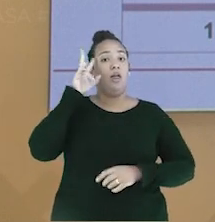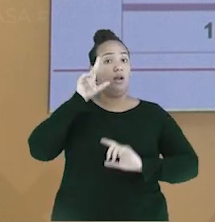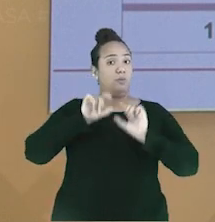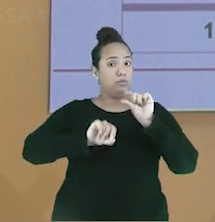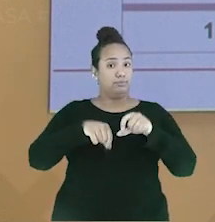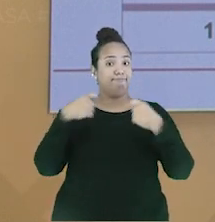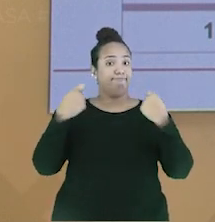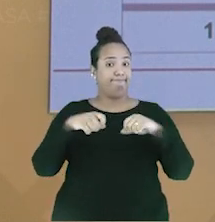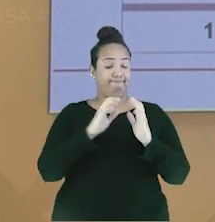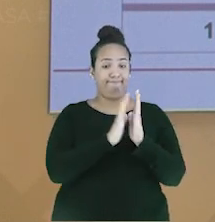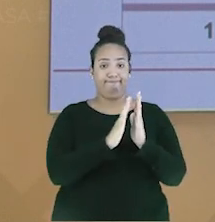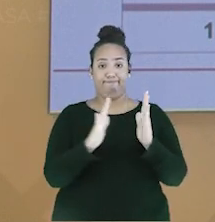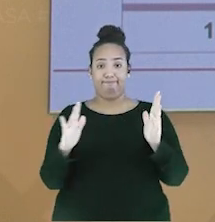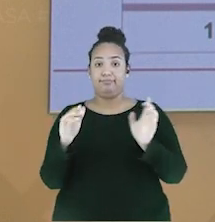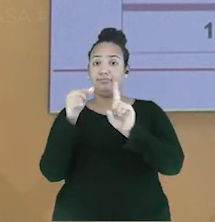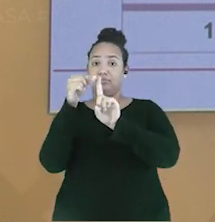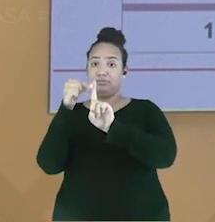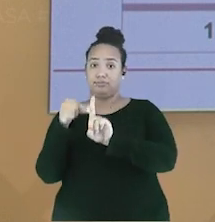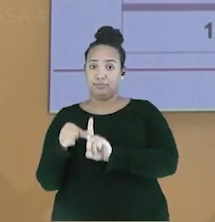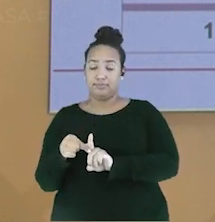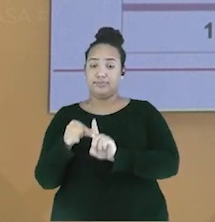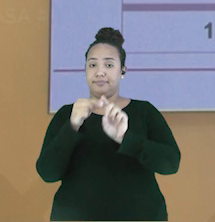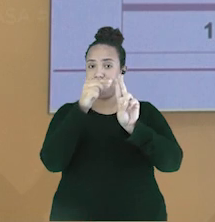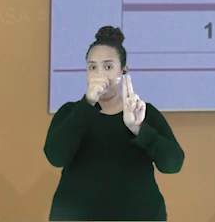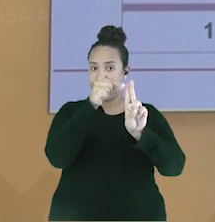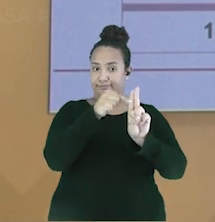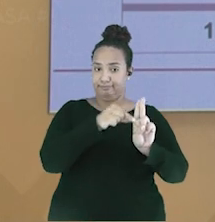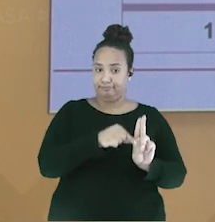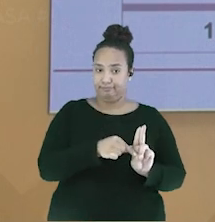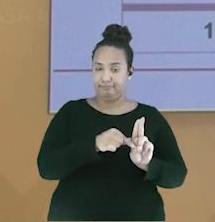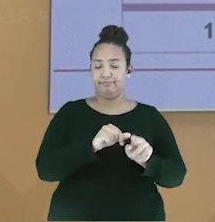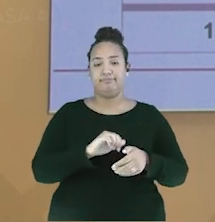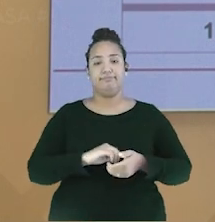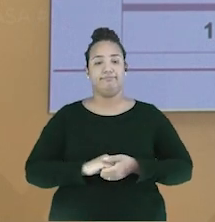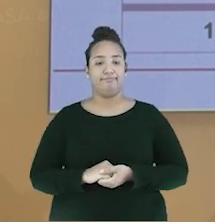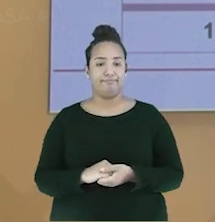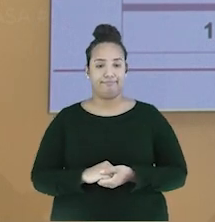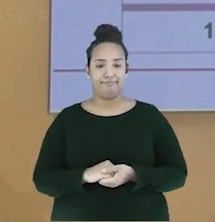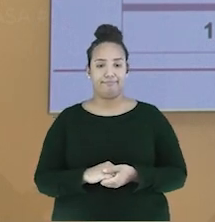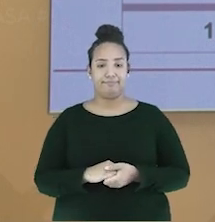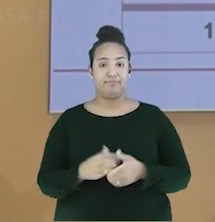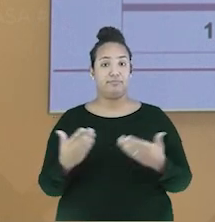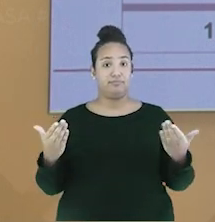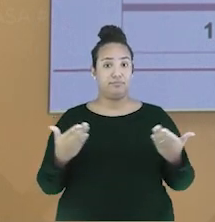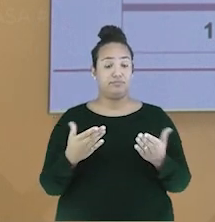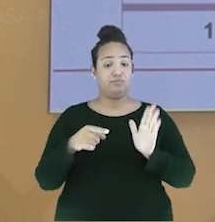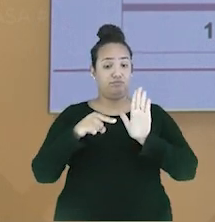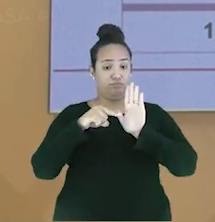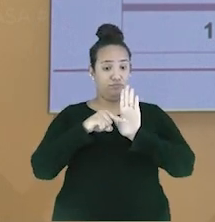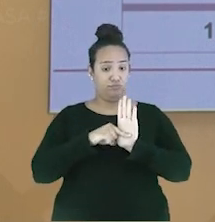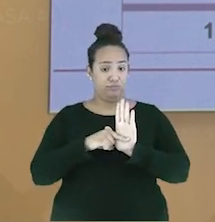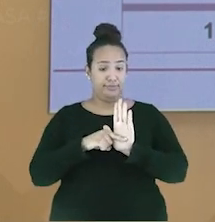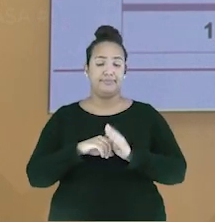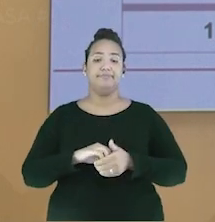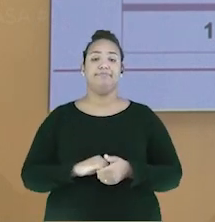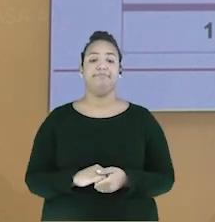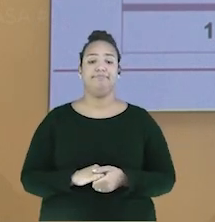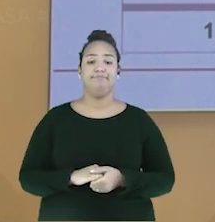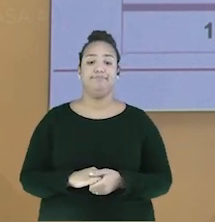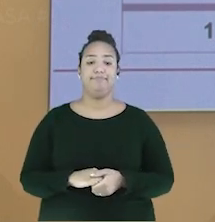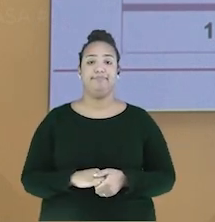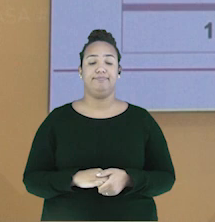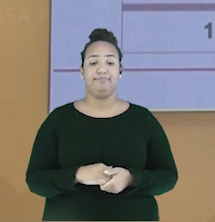organizar unidade com unidade e dezena com dezena. Agora vamos subtrair o que está nas